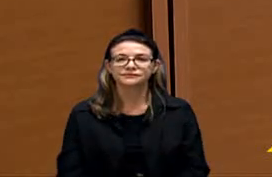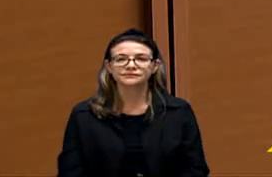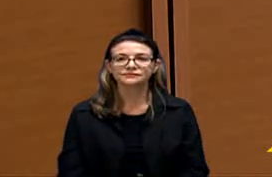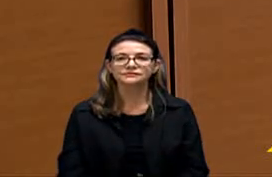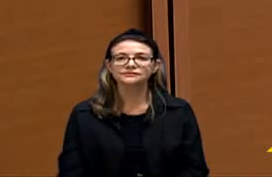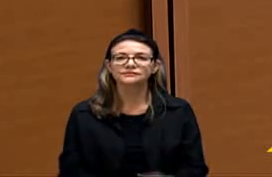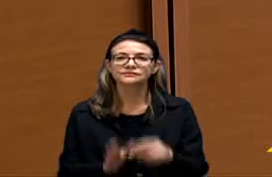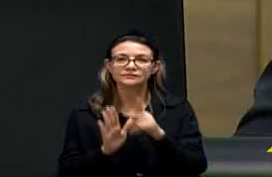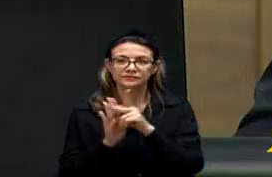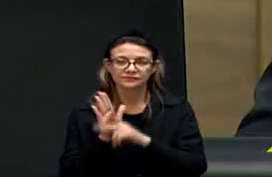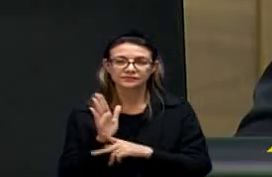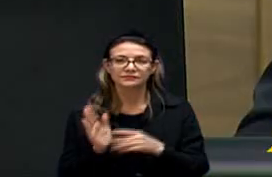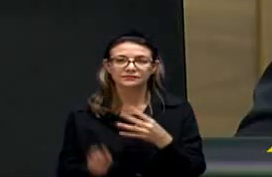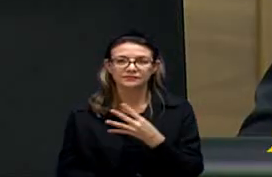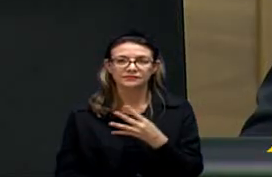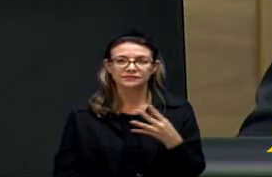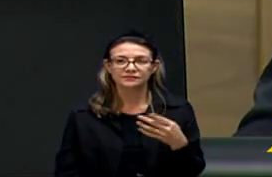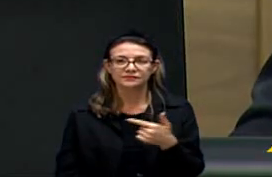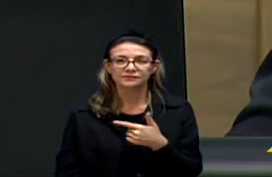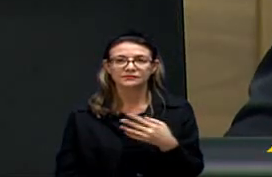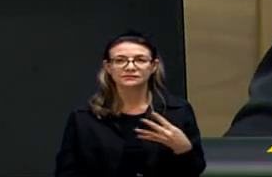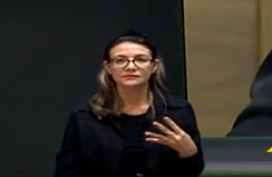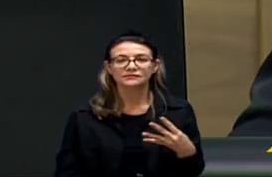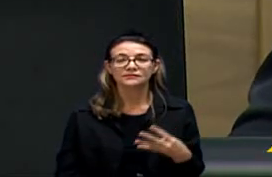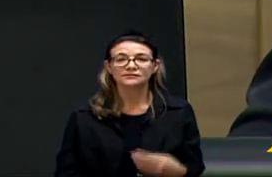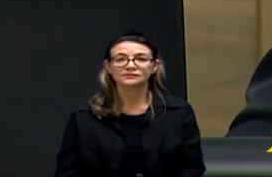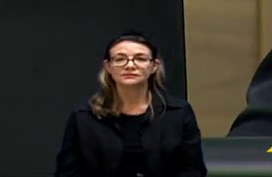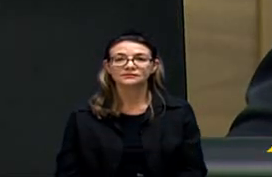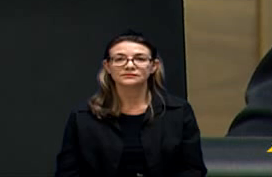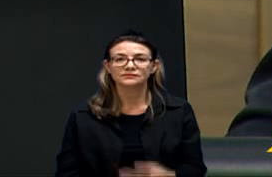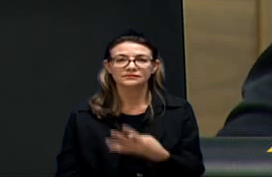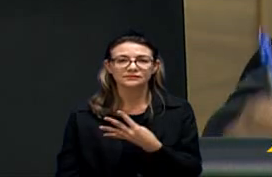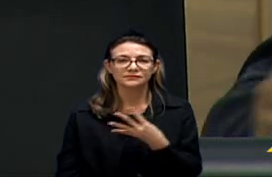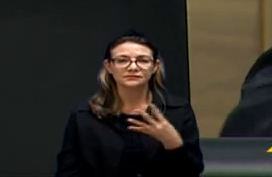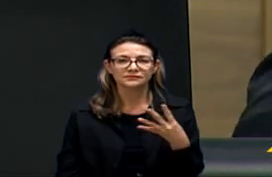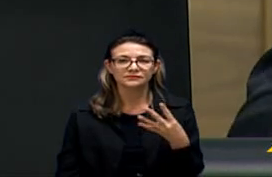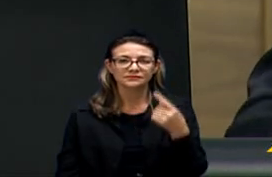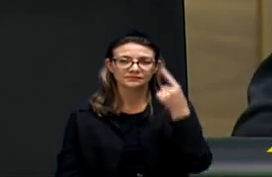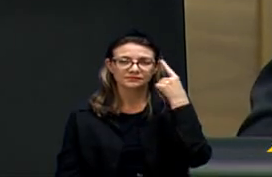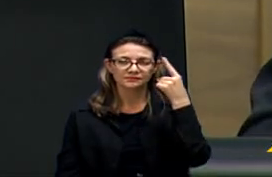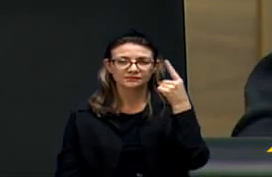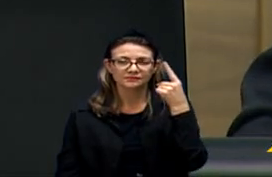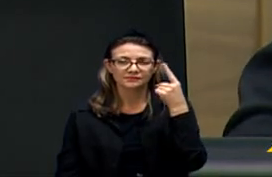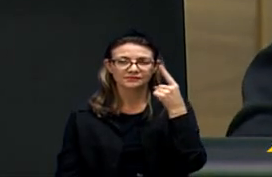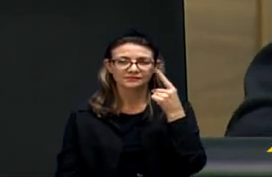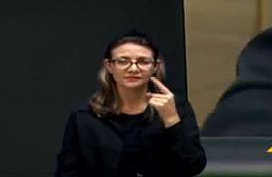o projeto 4424 44 lembra alguma coisa